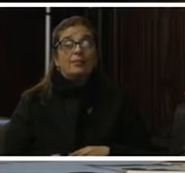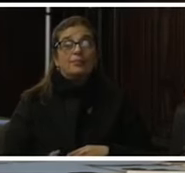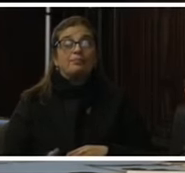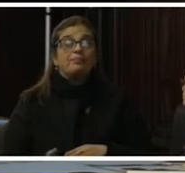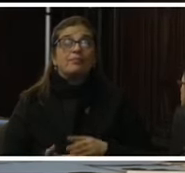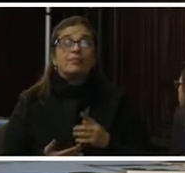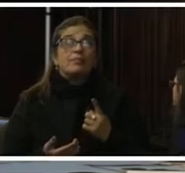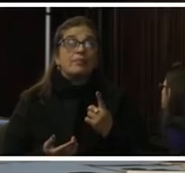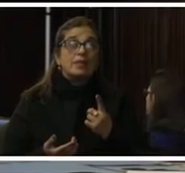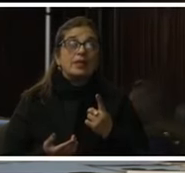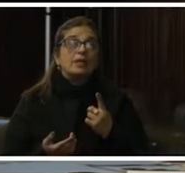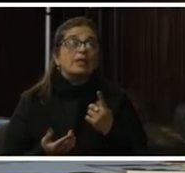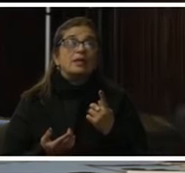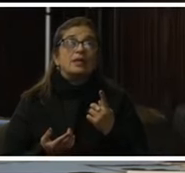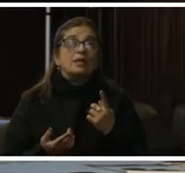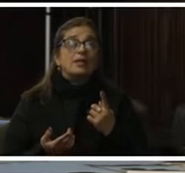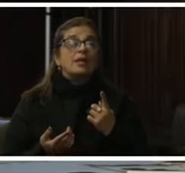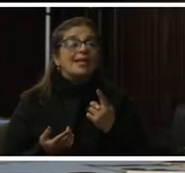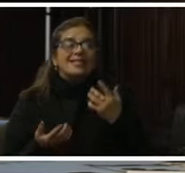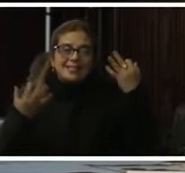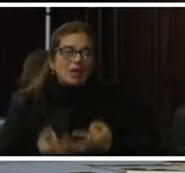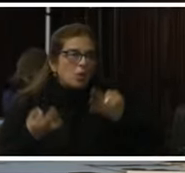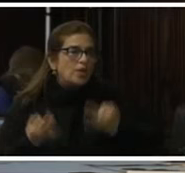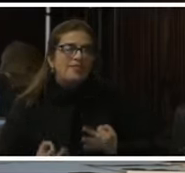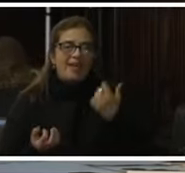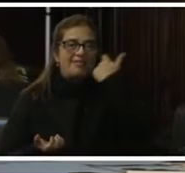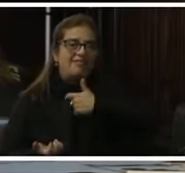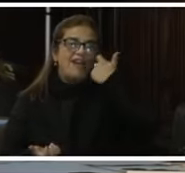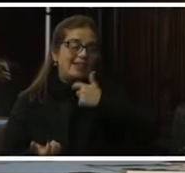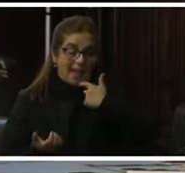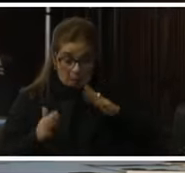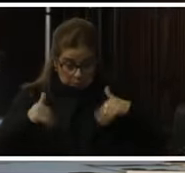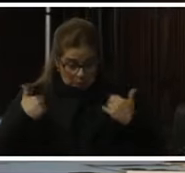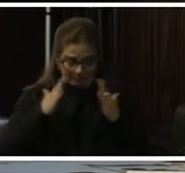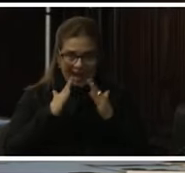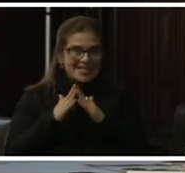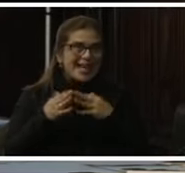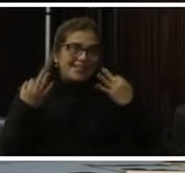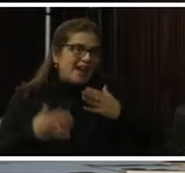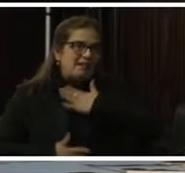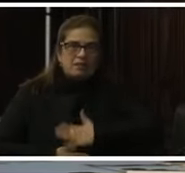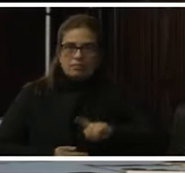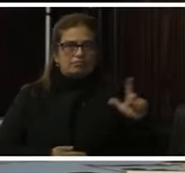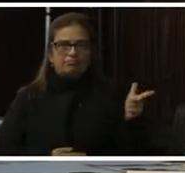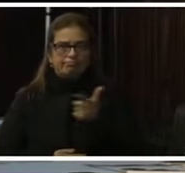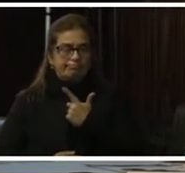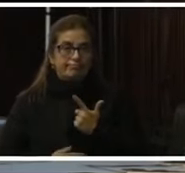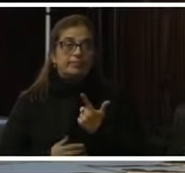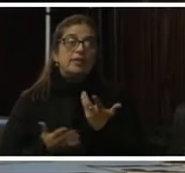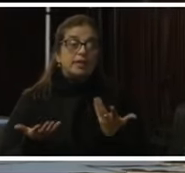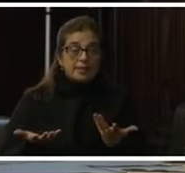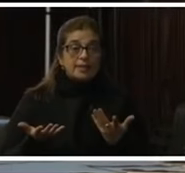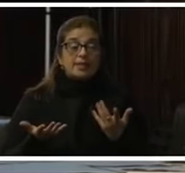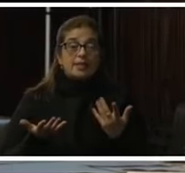todos em si e inseguros de sair da nossa própria casa então que que a nossa